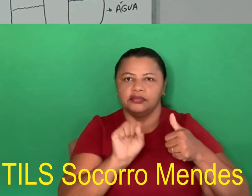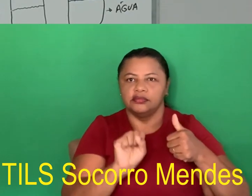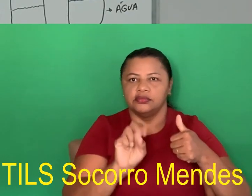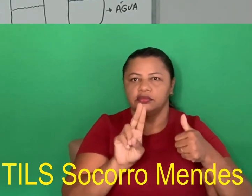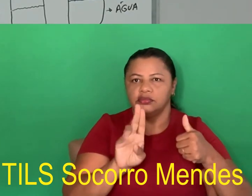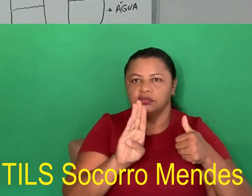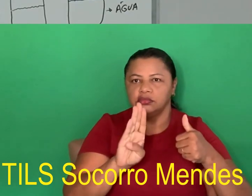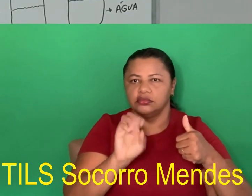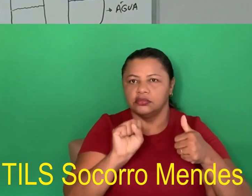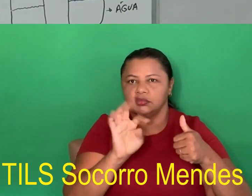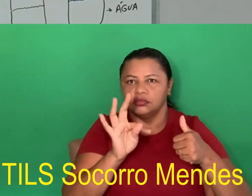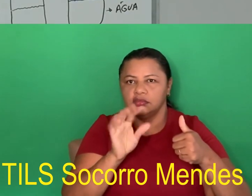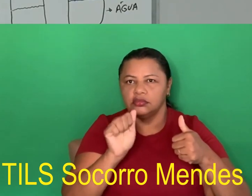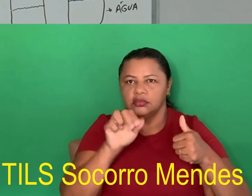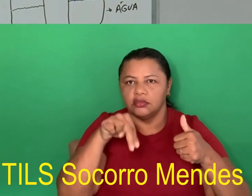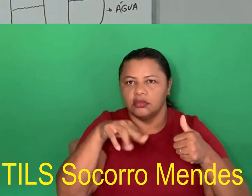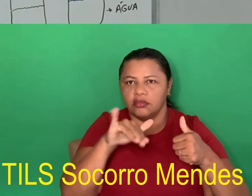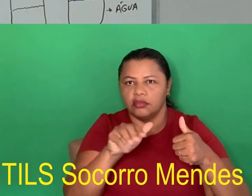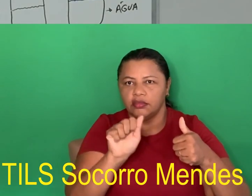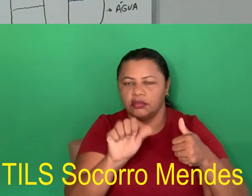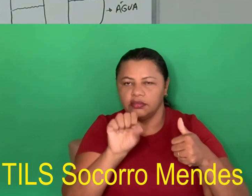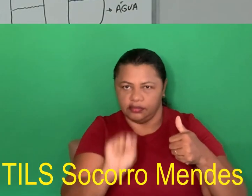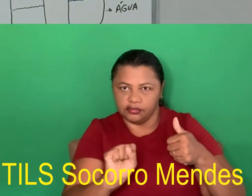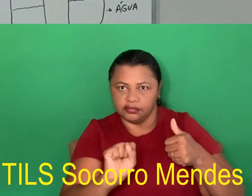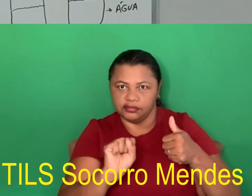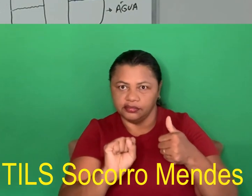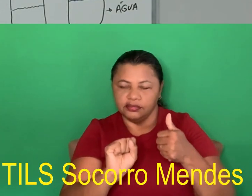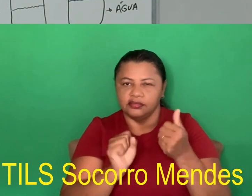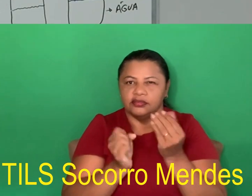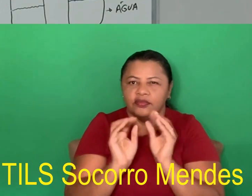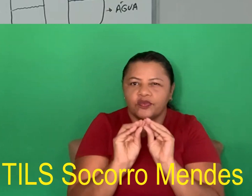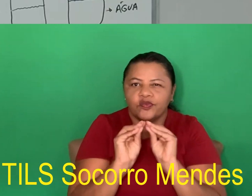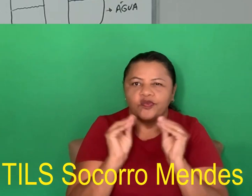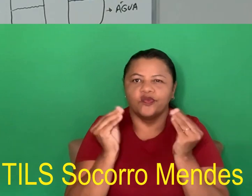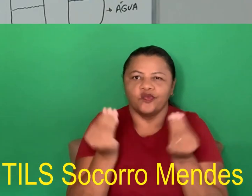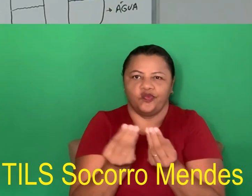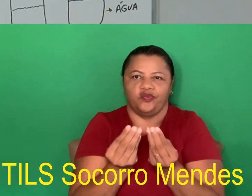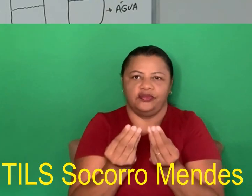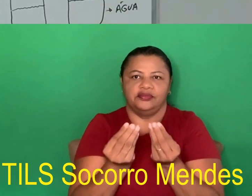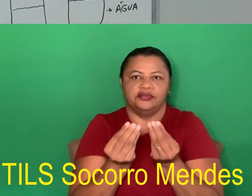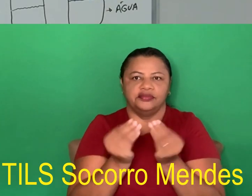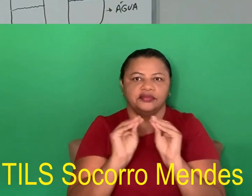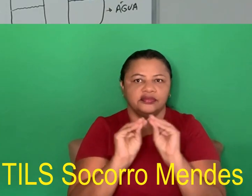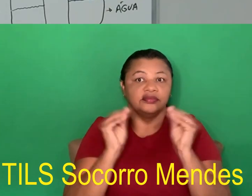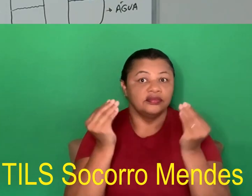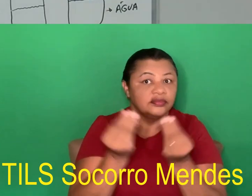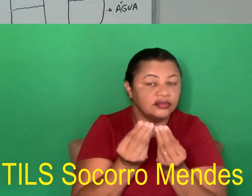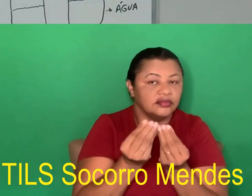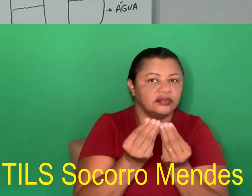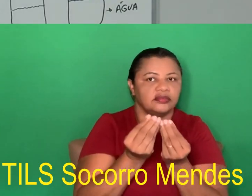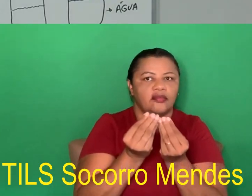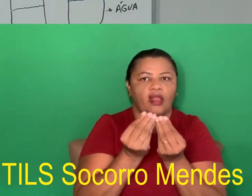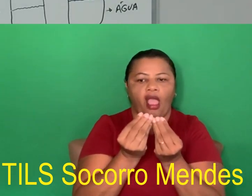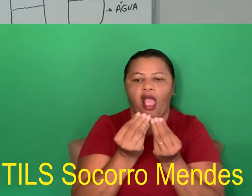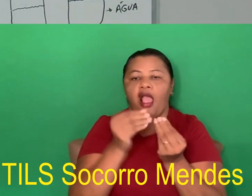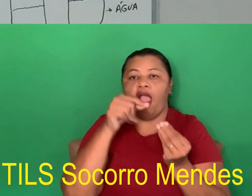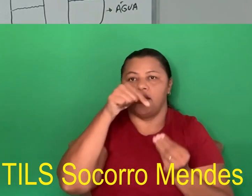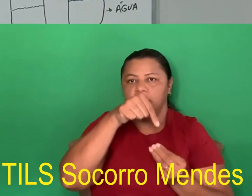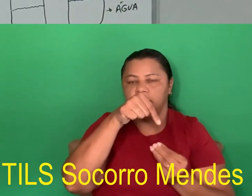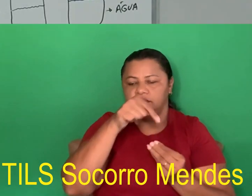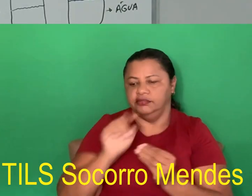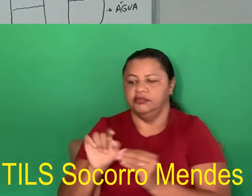sobre substâncias, fenômenos e misturas. E para iniciar, eu coloquei aqui substâncias